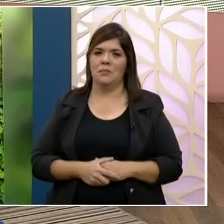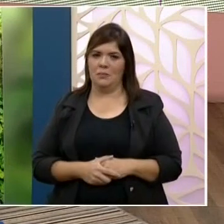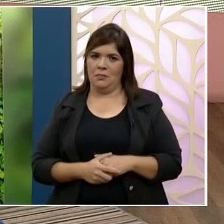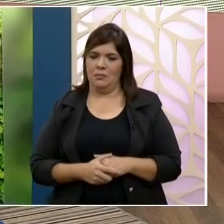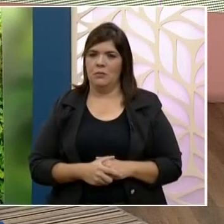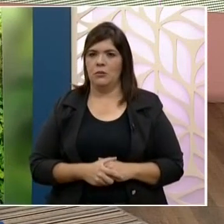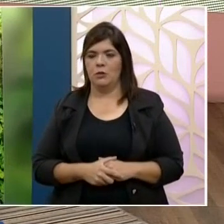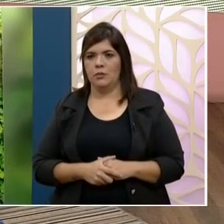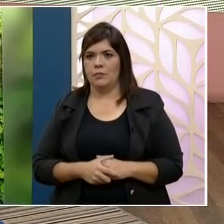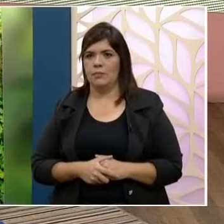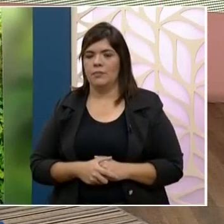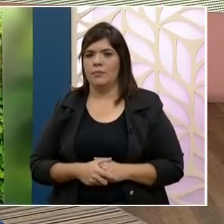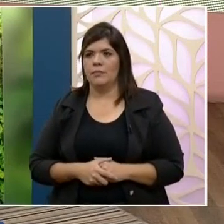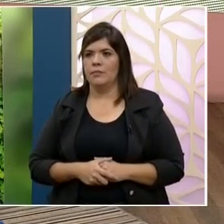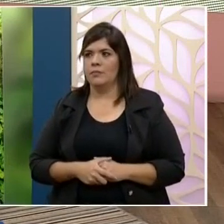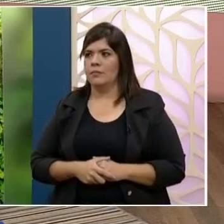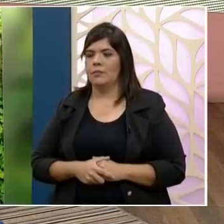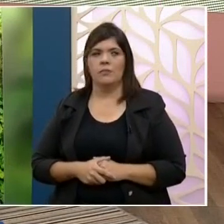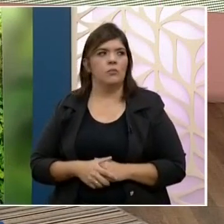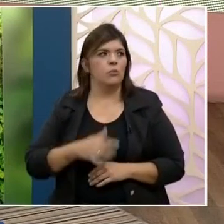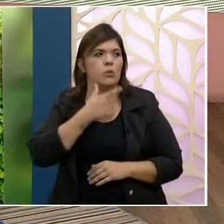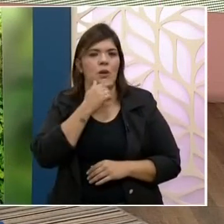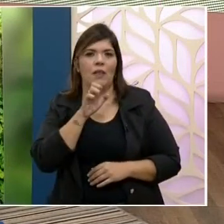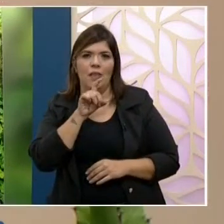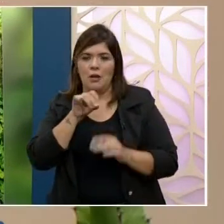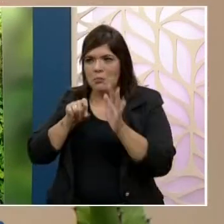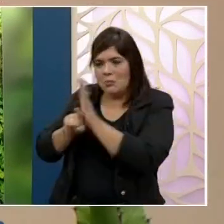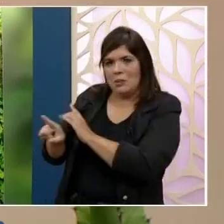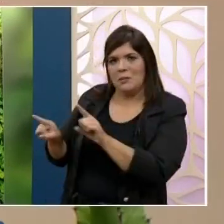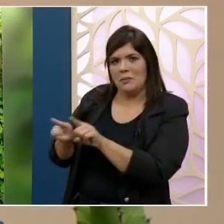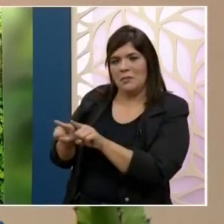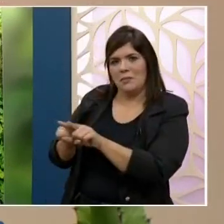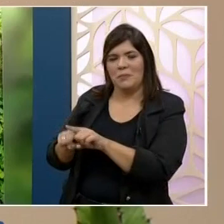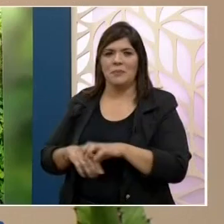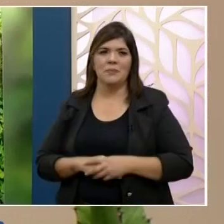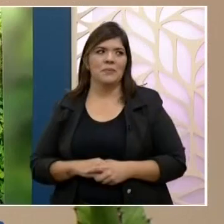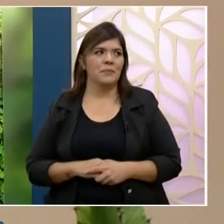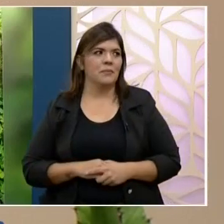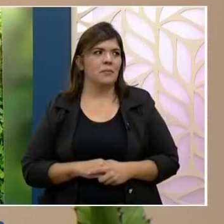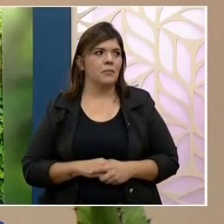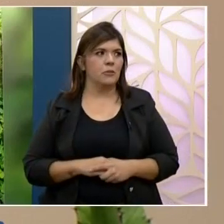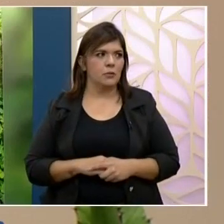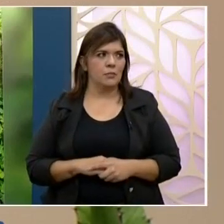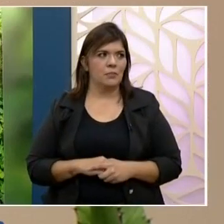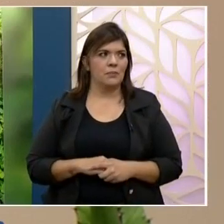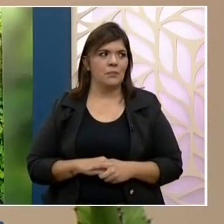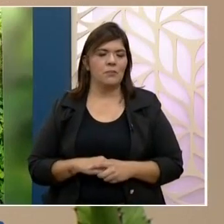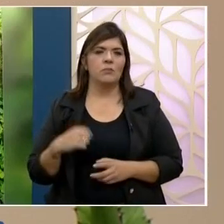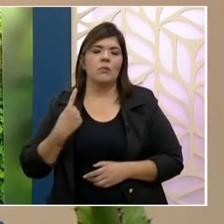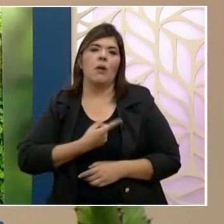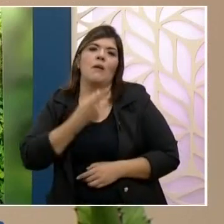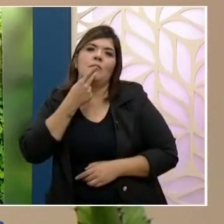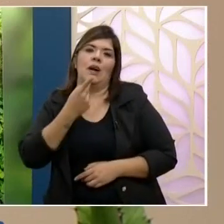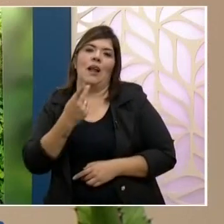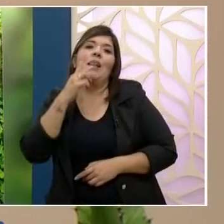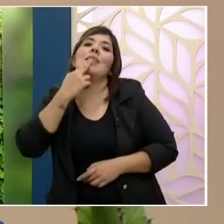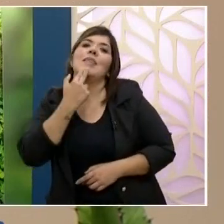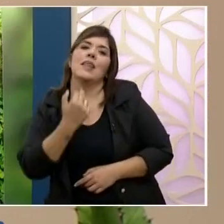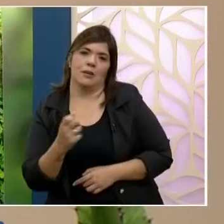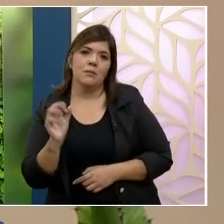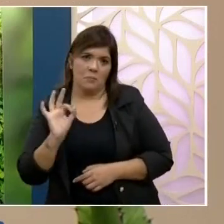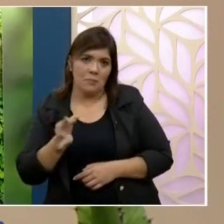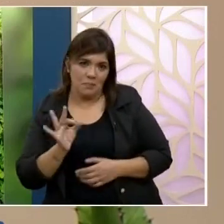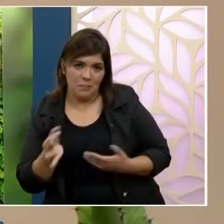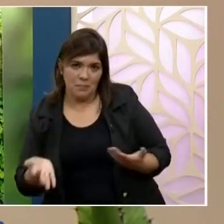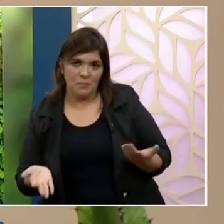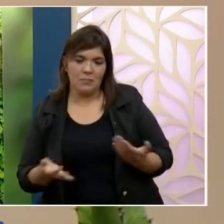querendo falar. Que interessante. O Léo tem uma pergunta para você. Sim. Vamos lá. Tenho uma perguntinha. A gente está falando de uma língua, né? Se é uma